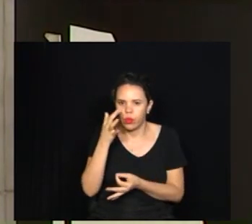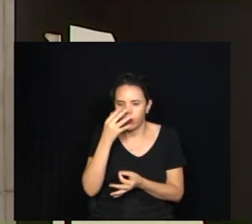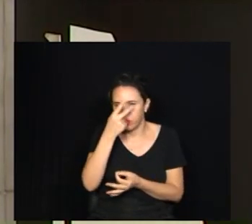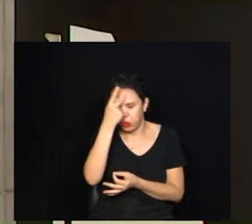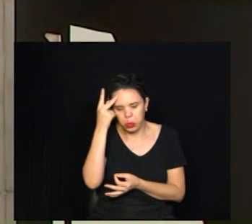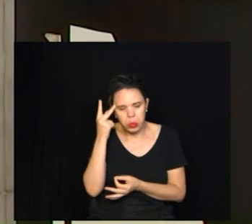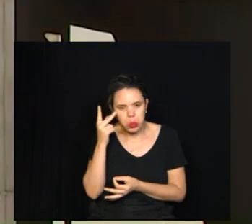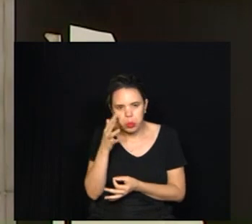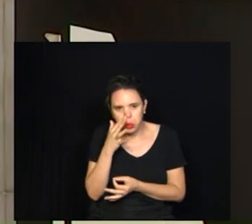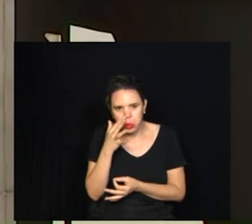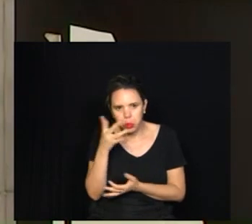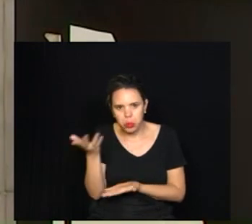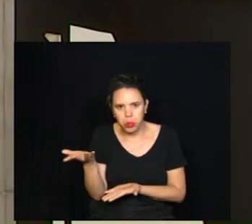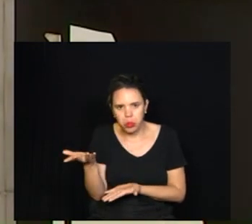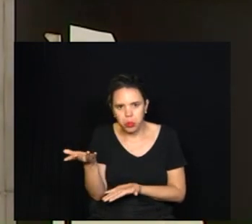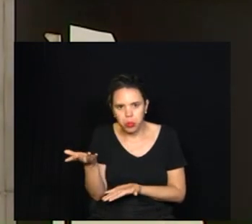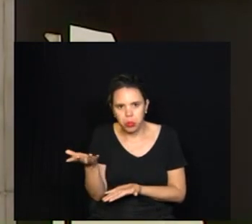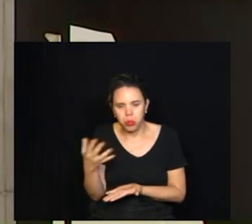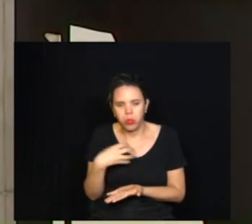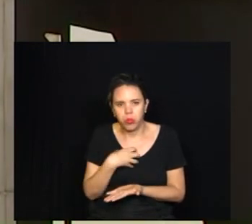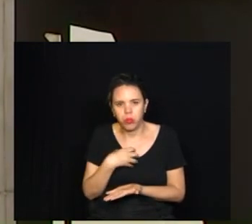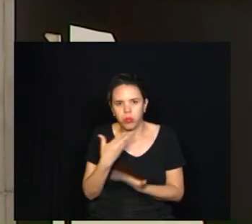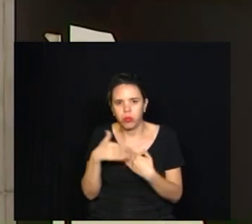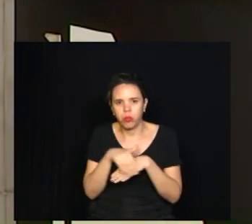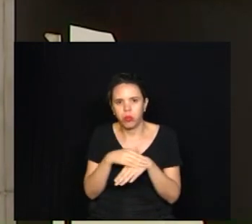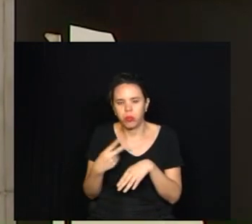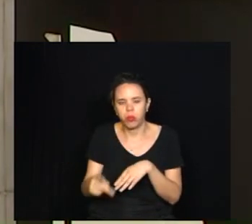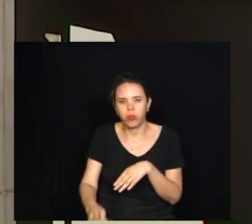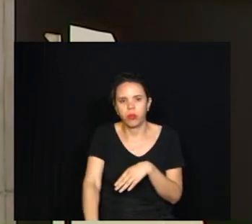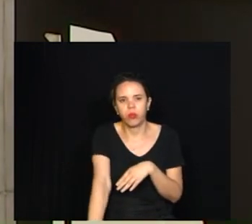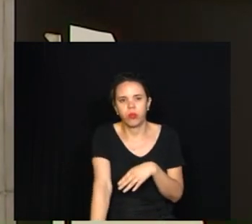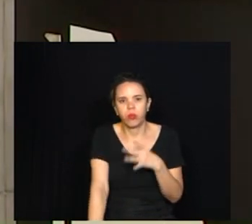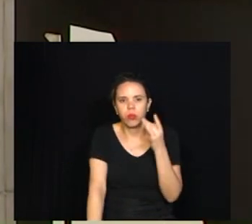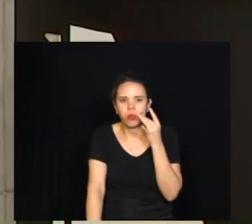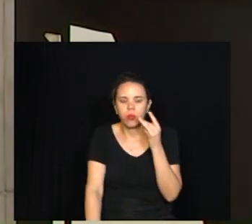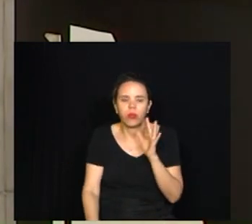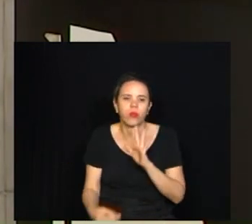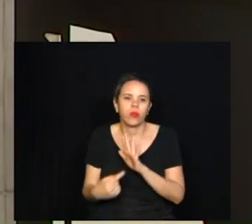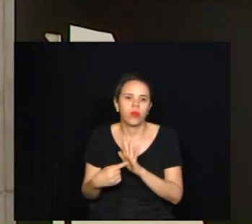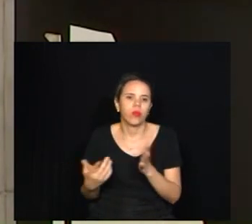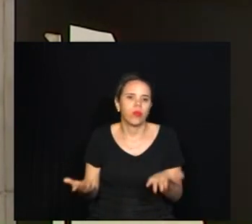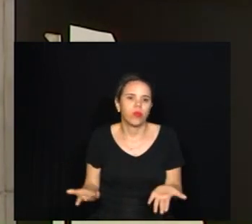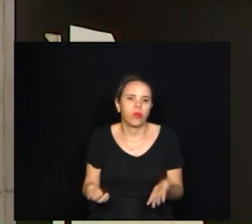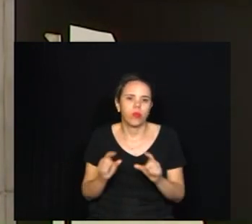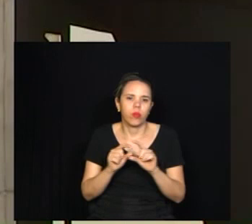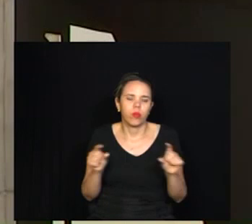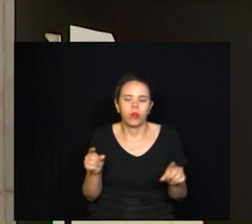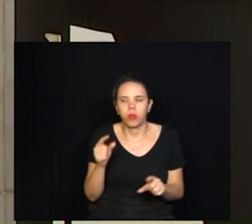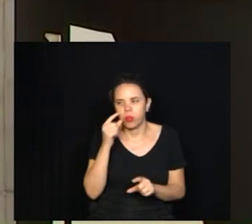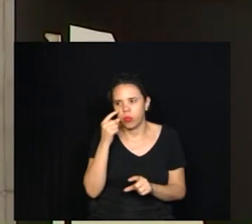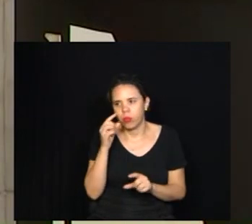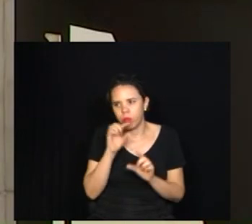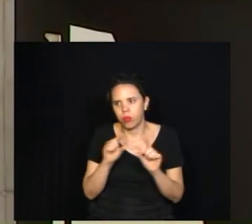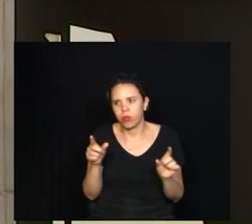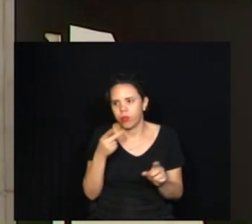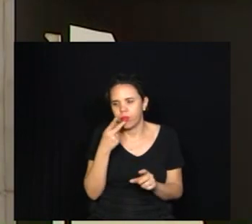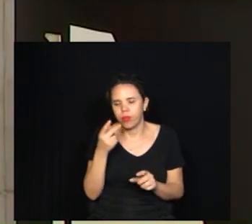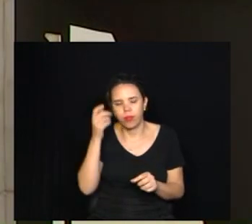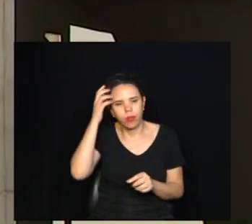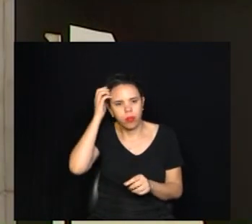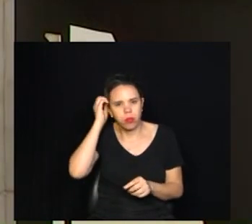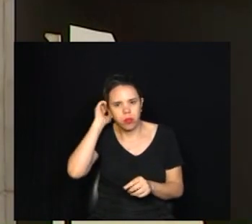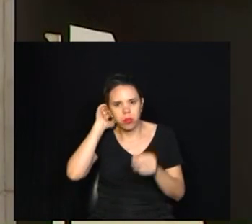muita gente. Você, inclusive, conversou com ele na apresentação, e uma frase me chamou muito a atenção que a senhora